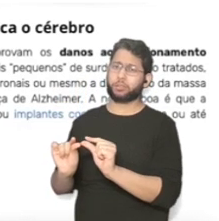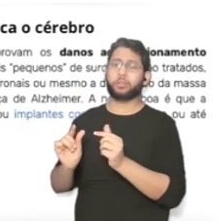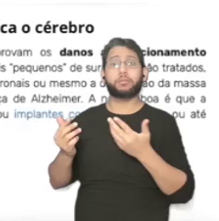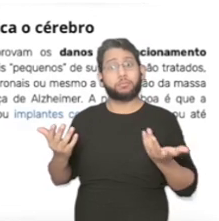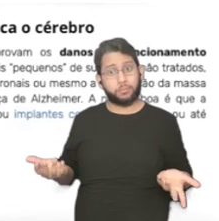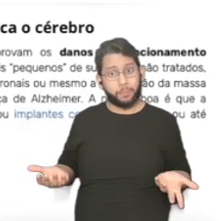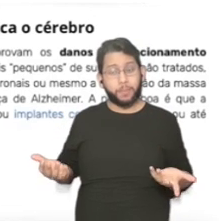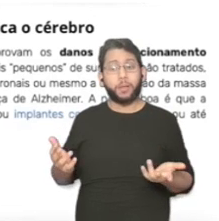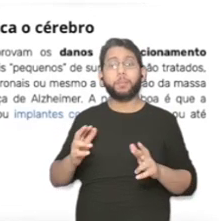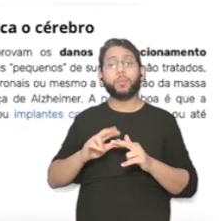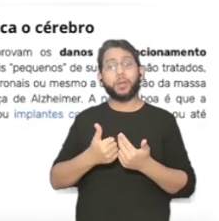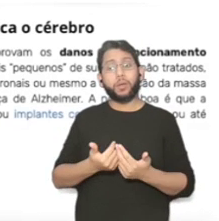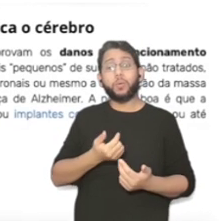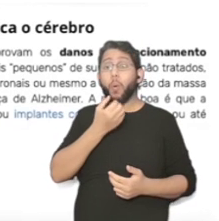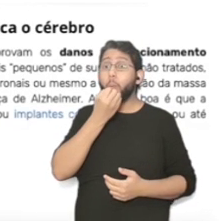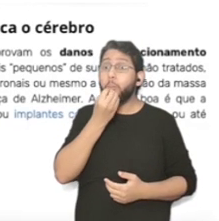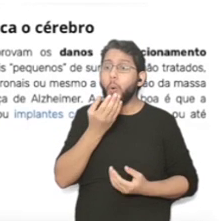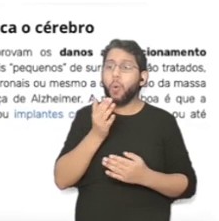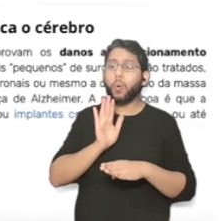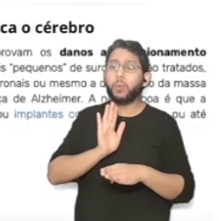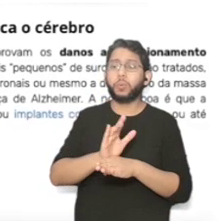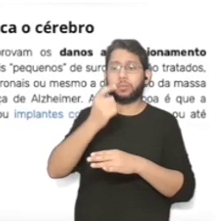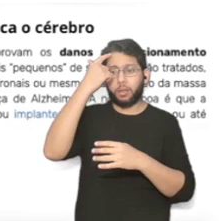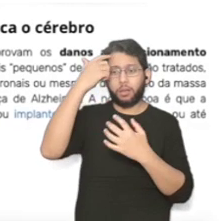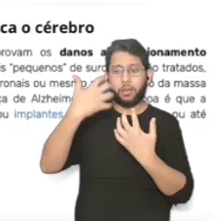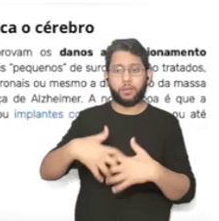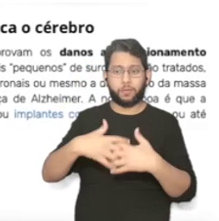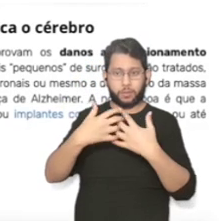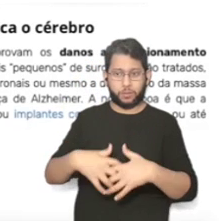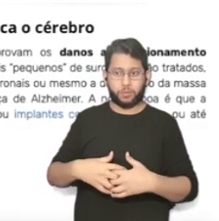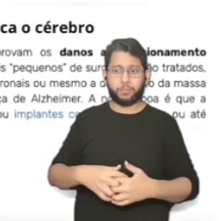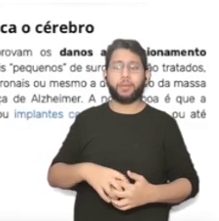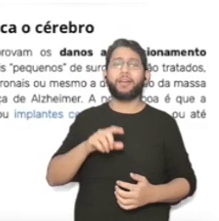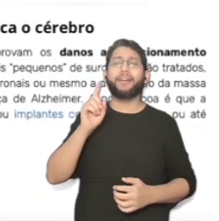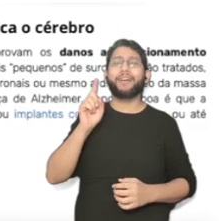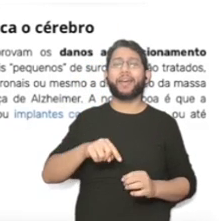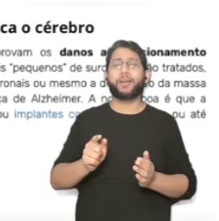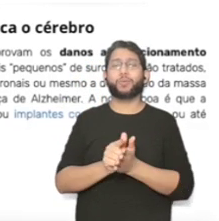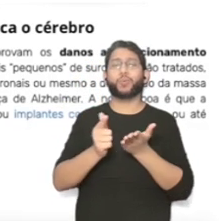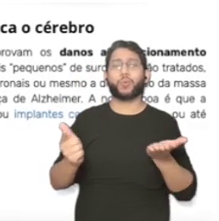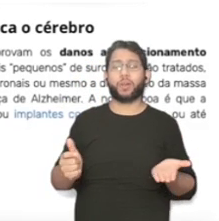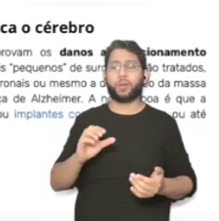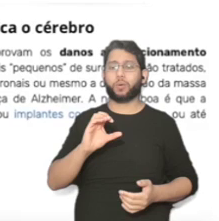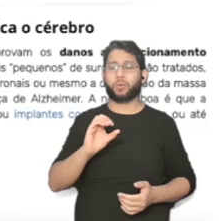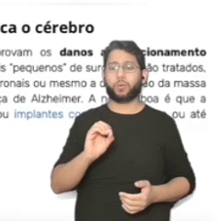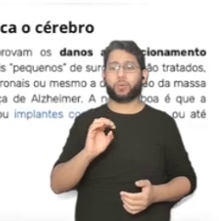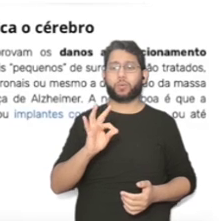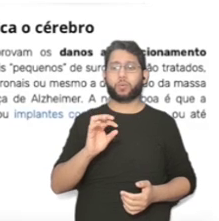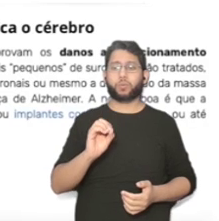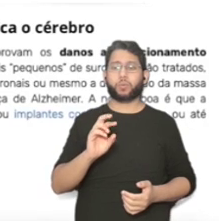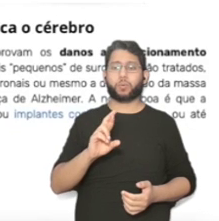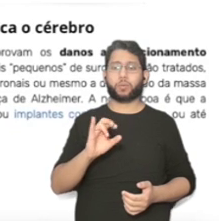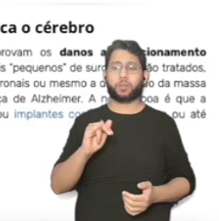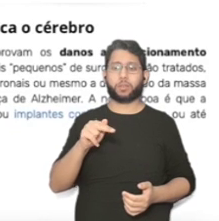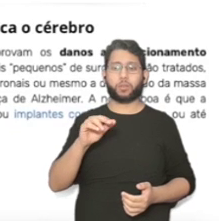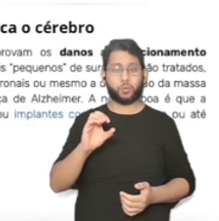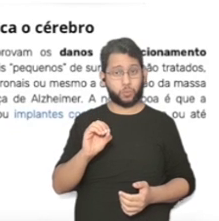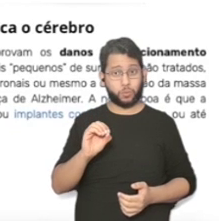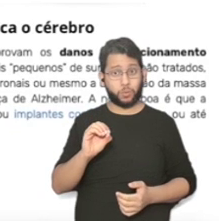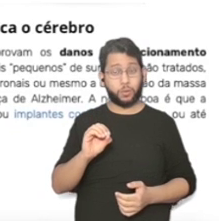aqui também como um contraponto para nos ajudar nessa reflexão a matéria do Portal Otorrino,